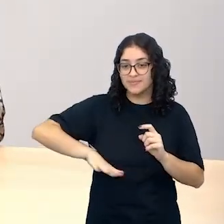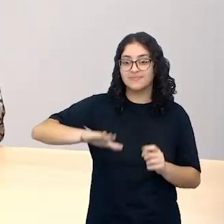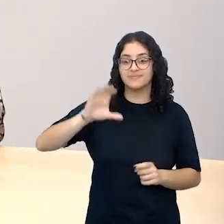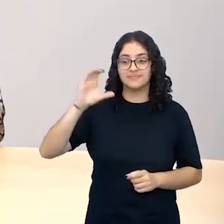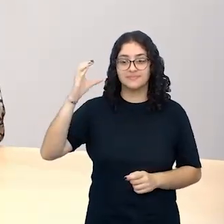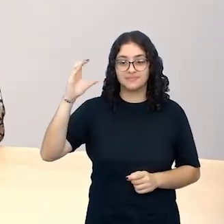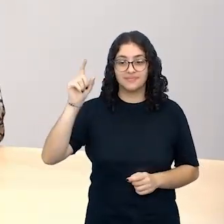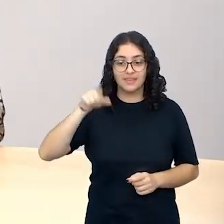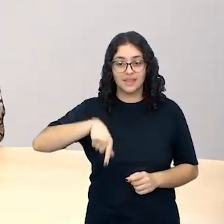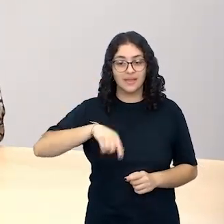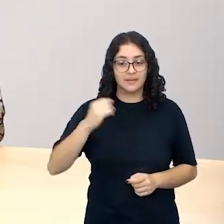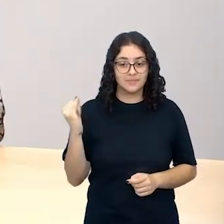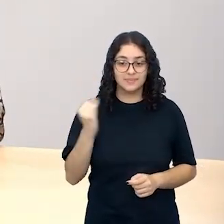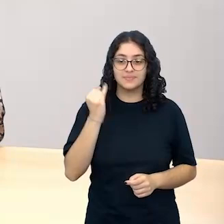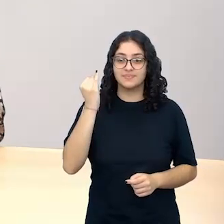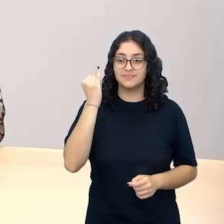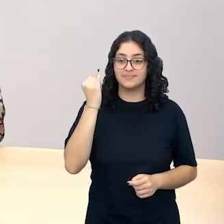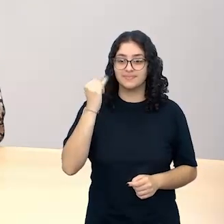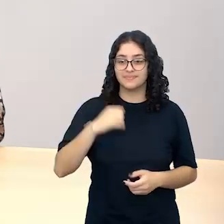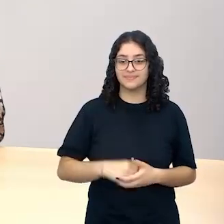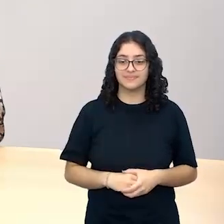é fundamental e é um modo